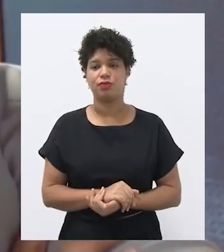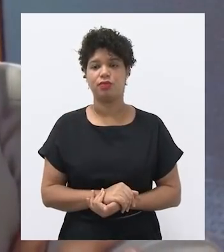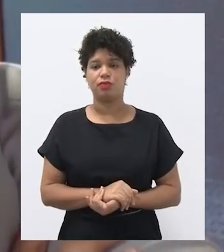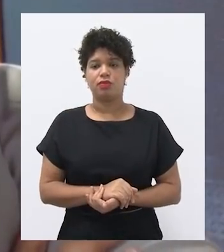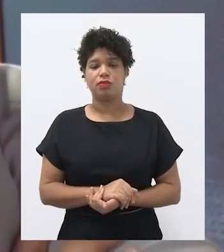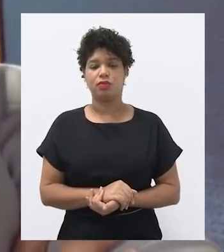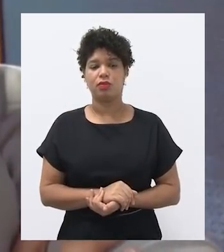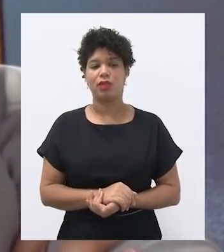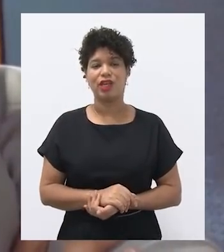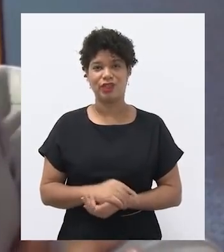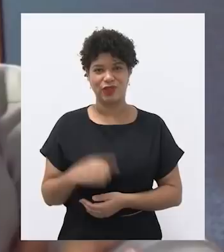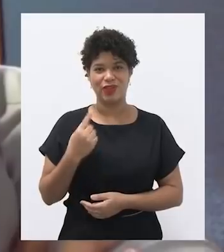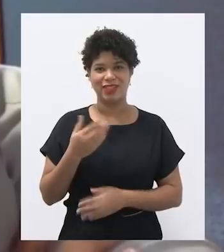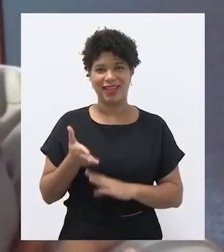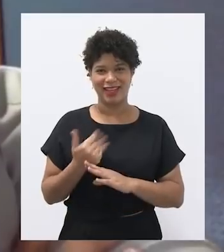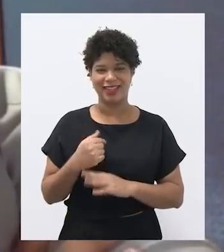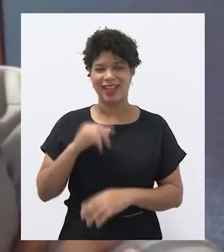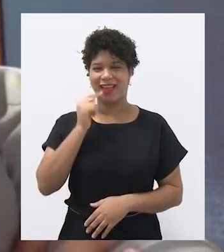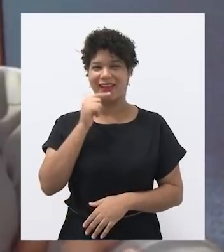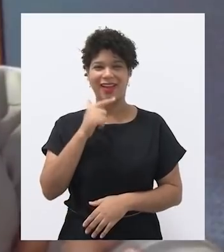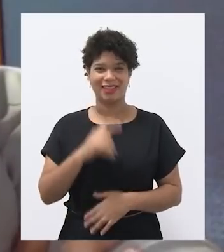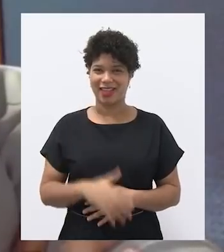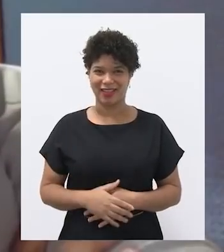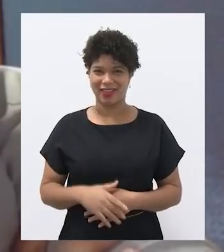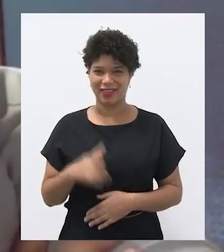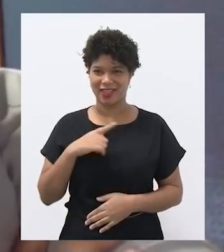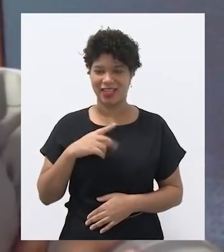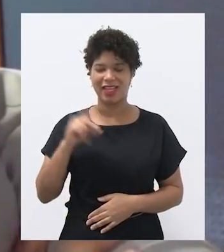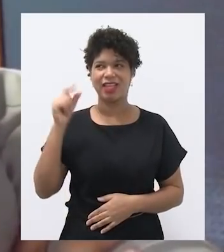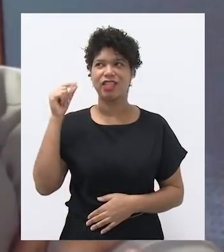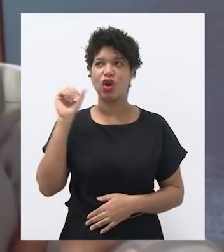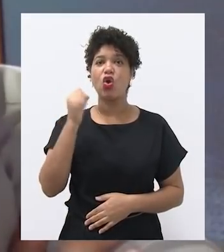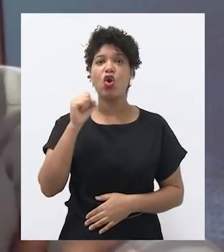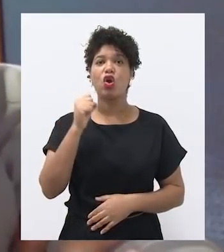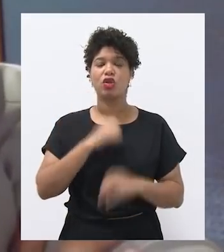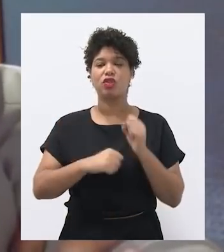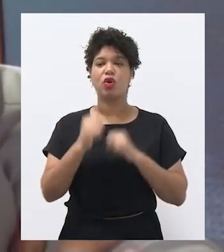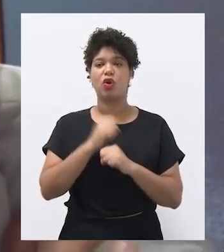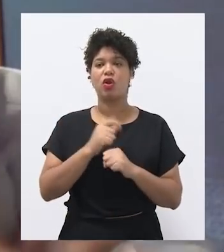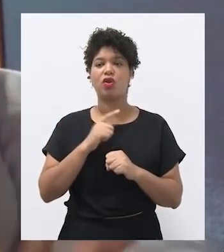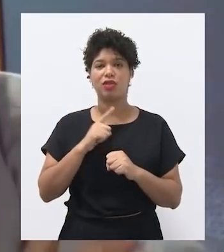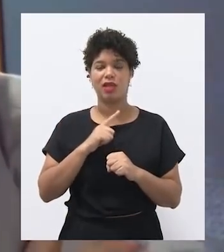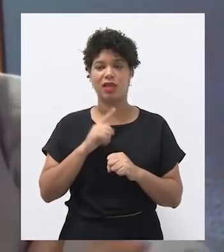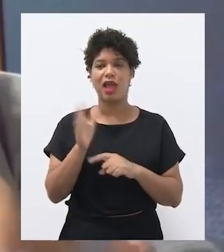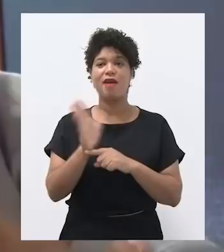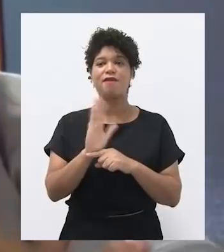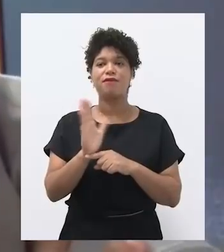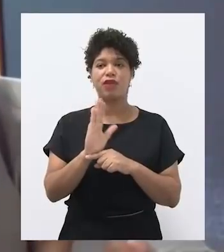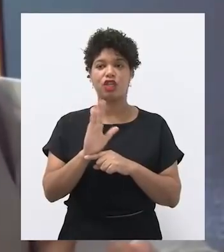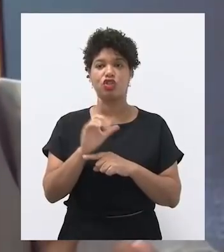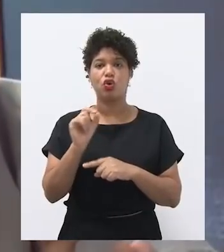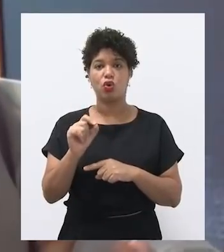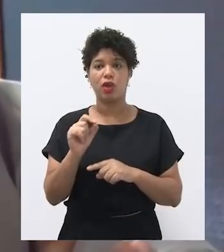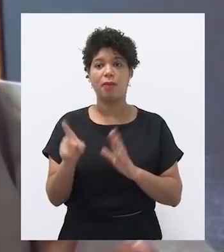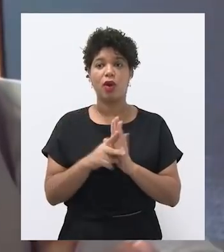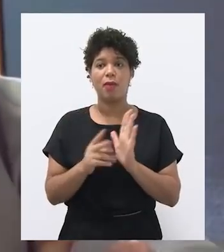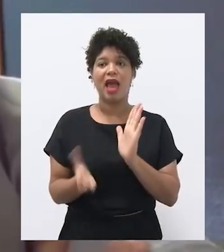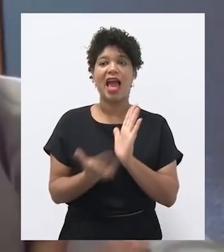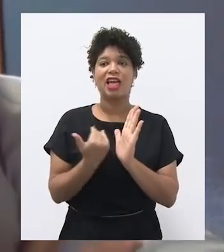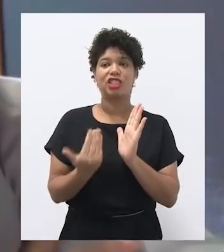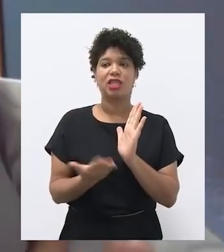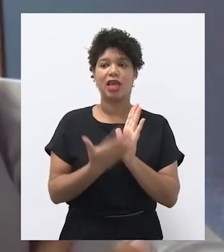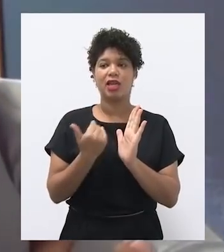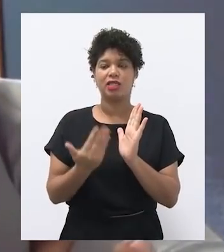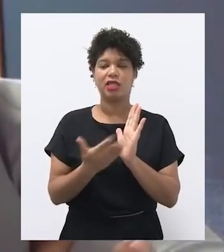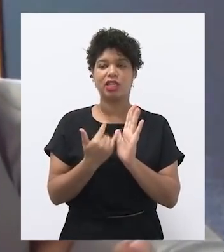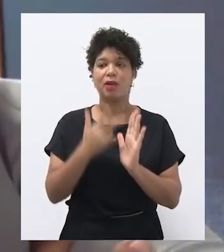A gente achava engraçado, eu achava assustador, para ser honesto, há uns 8 anos atrás, aqueles vídeos de crianças arrastando a revista para o lado, como se